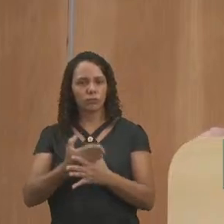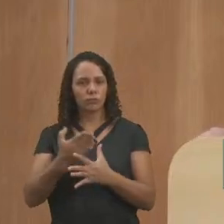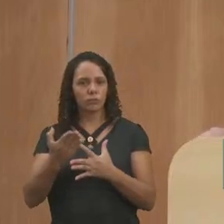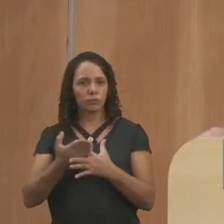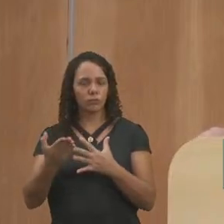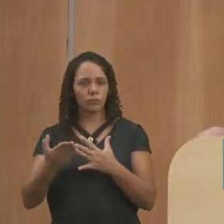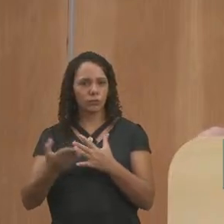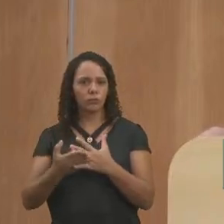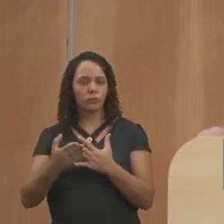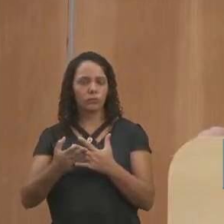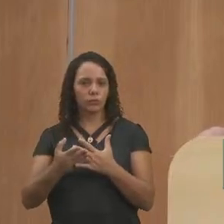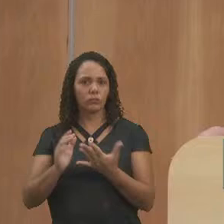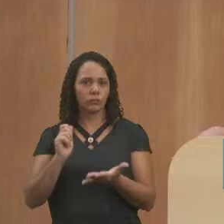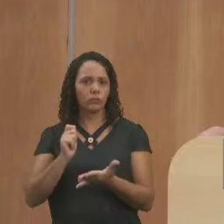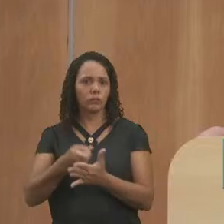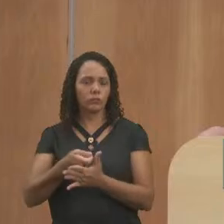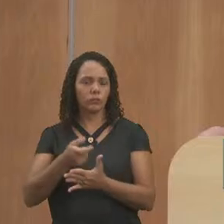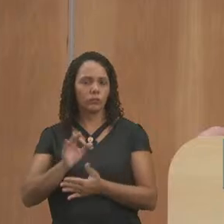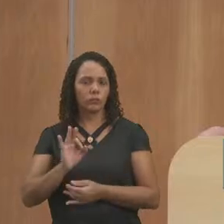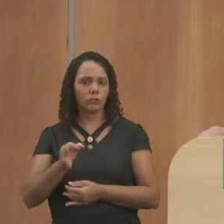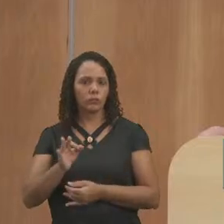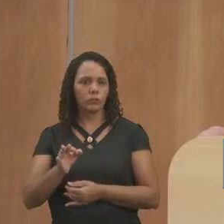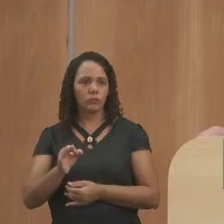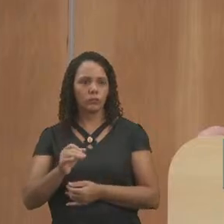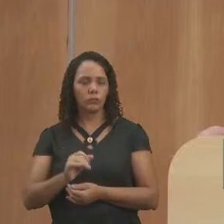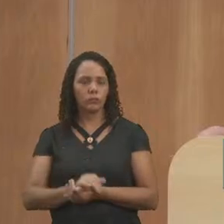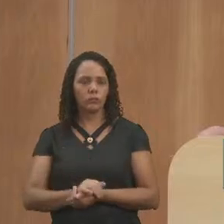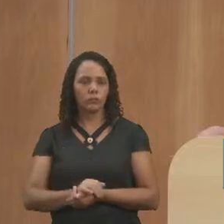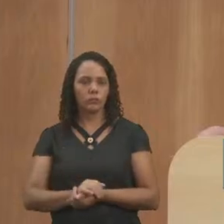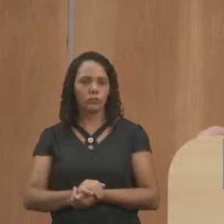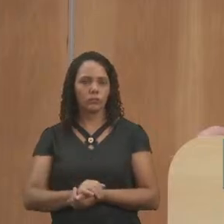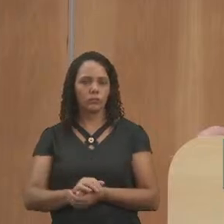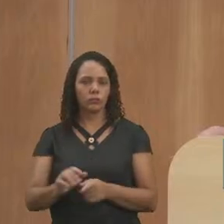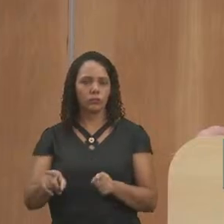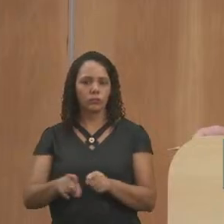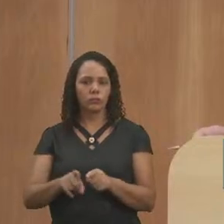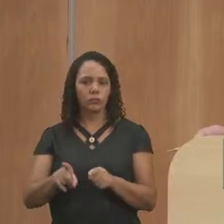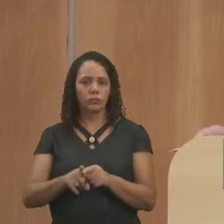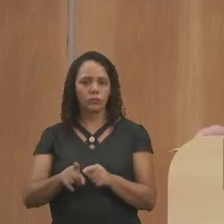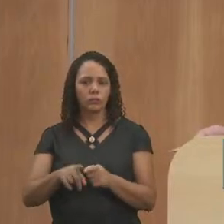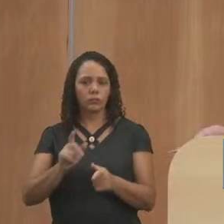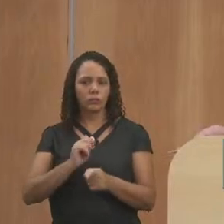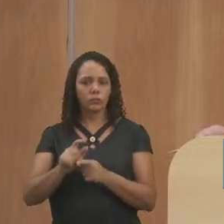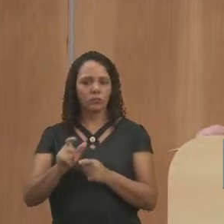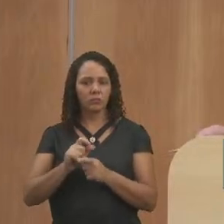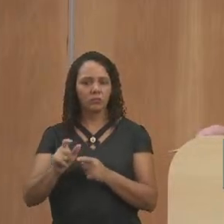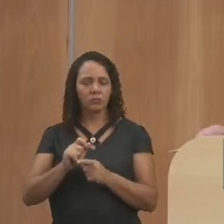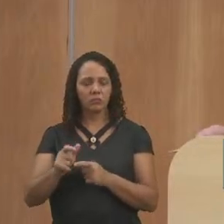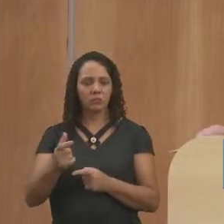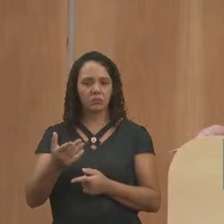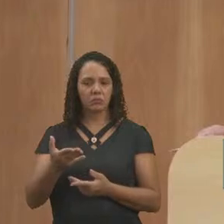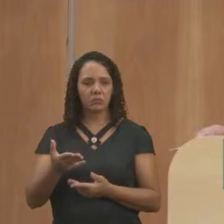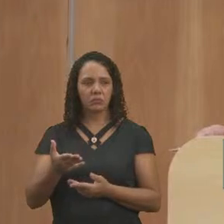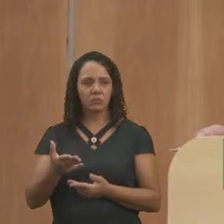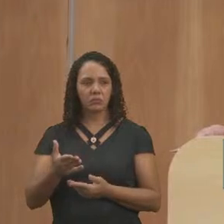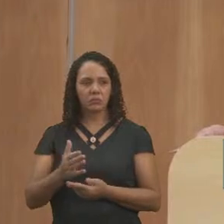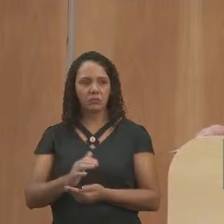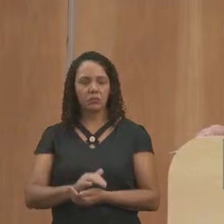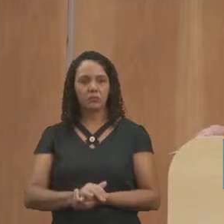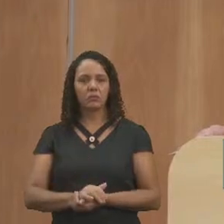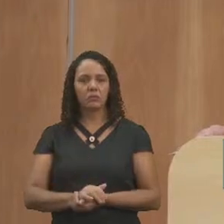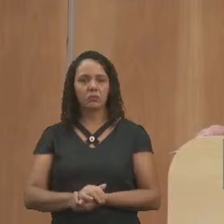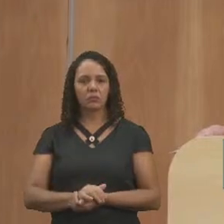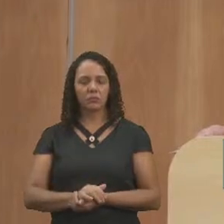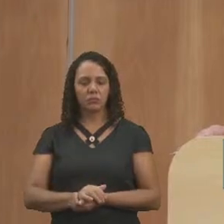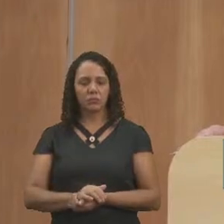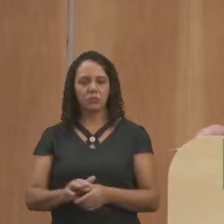ser honrado. A segunda questão é com locação, isso eu realmente preciso averiguar, e o